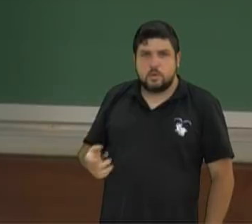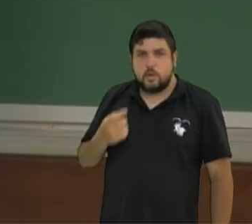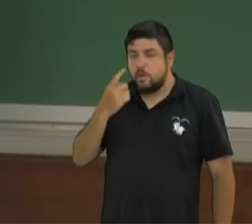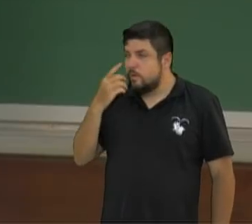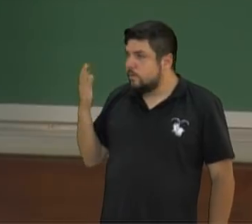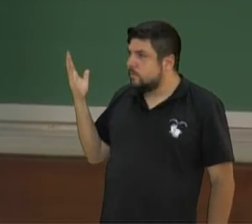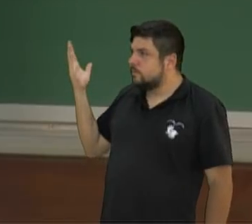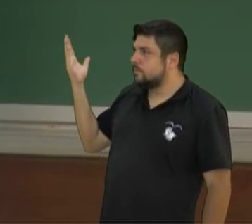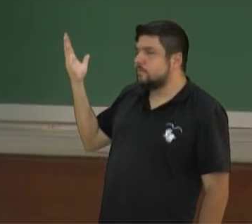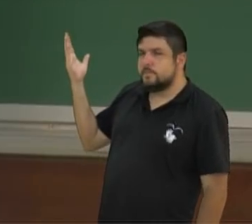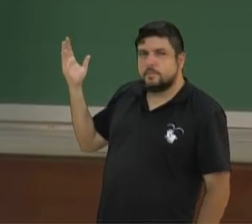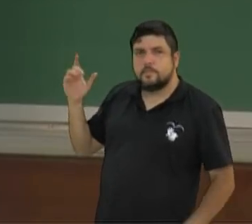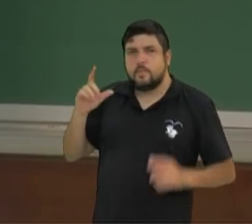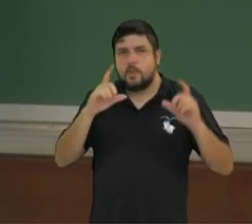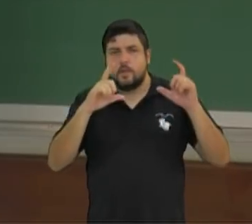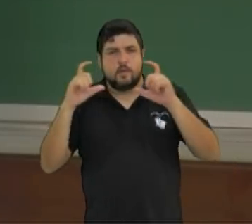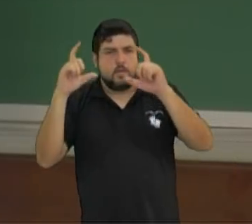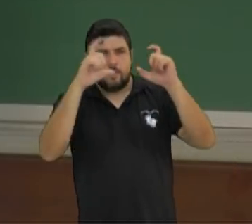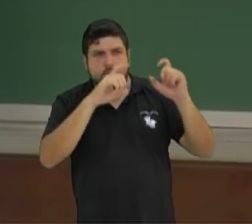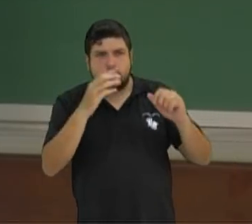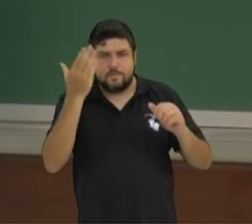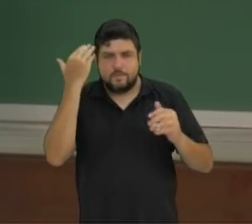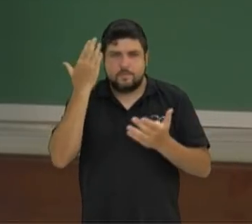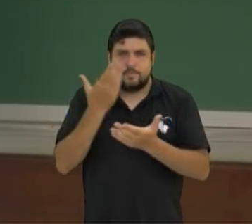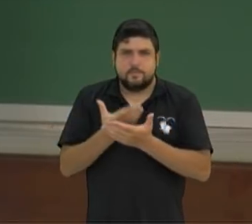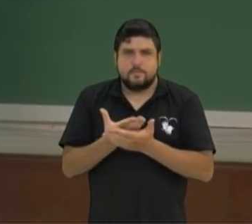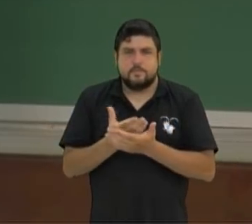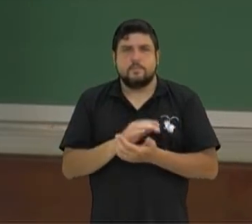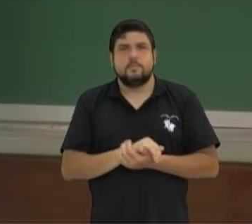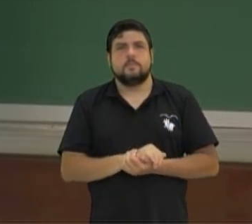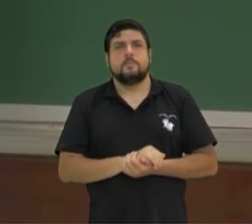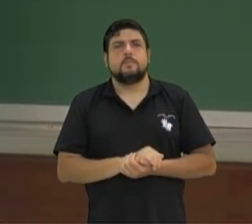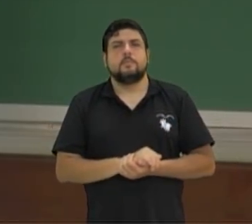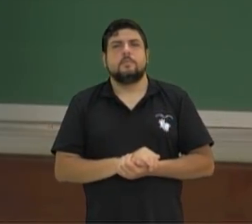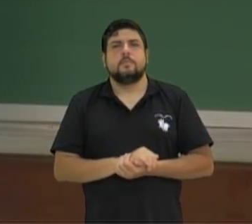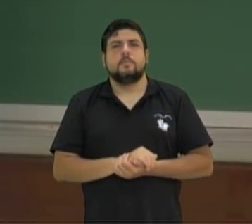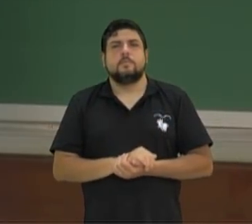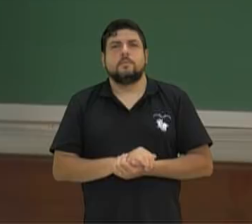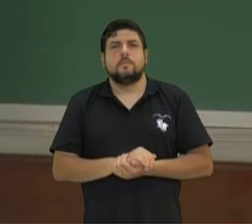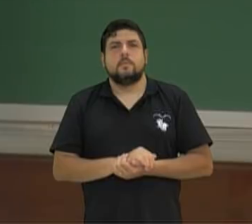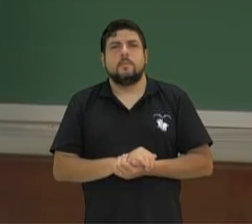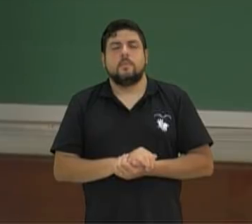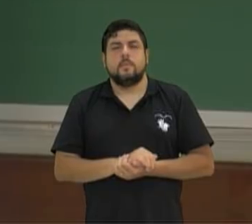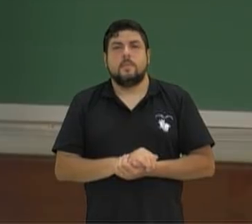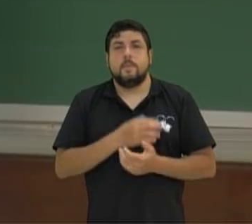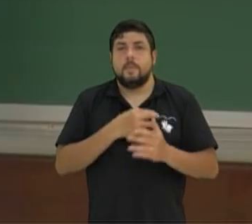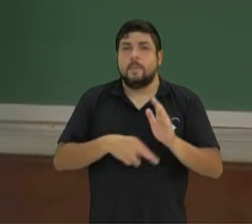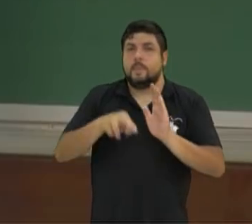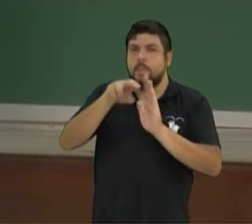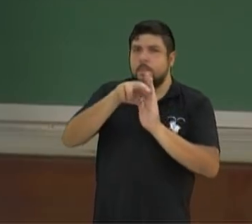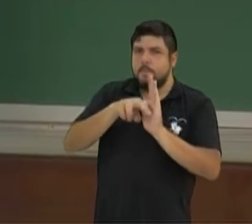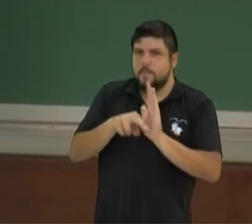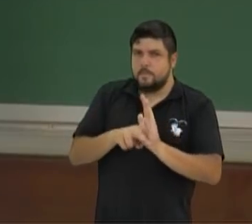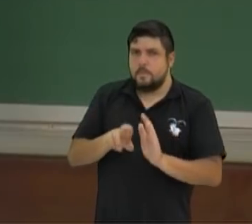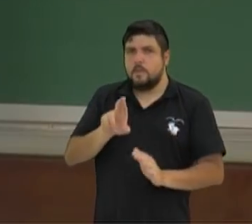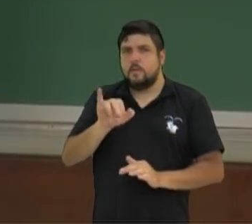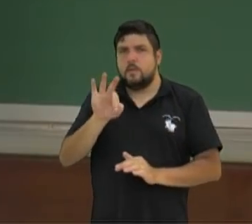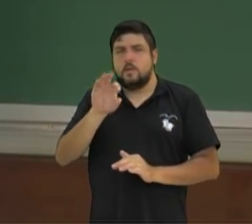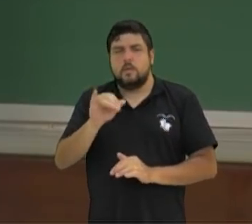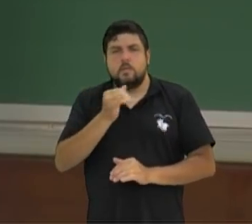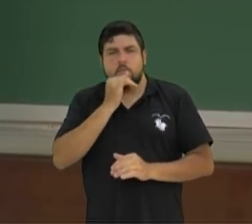dos lugares que nós estudamos nas aulas anteriores. Já os ritos e os rituais como